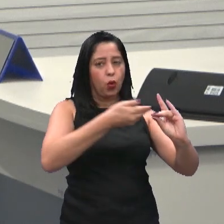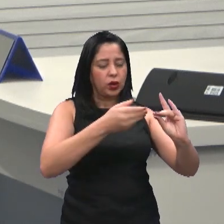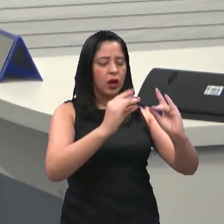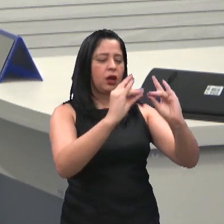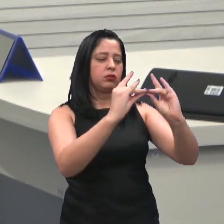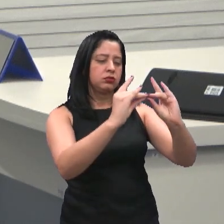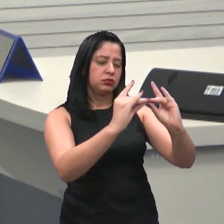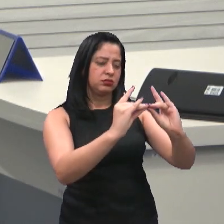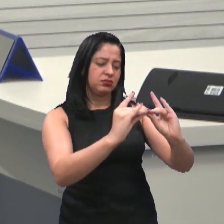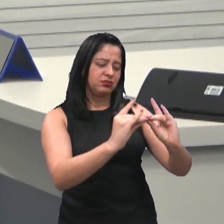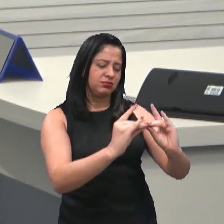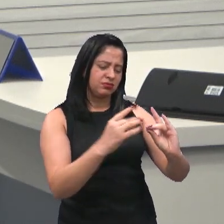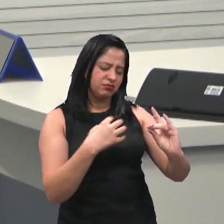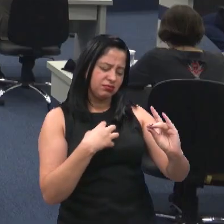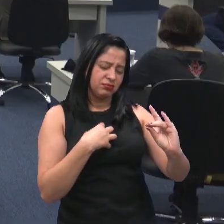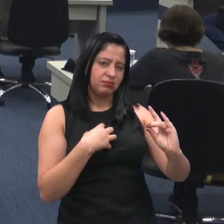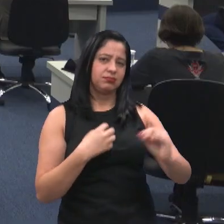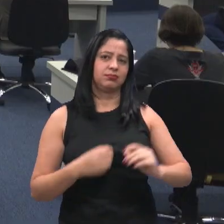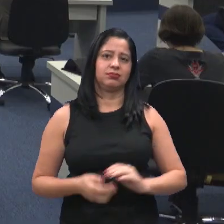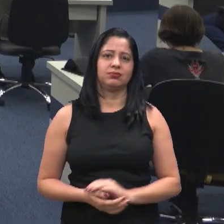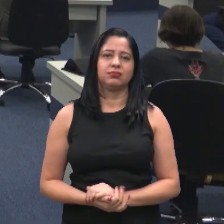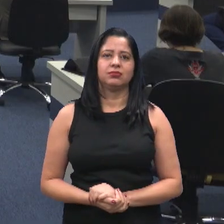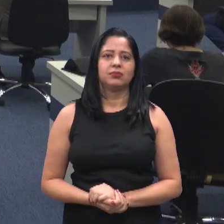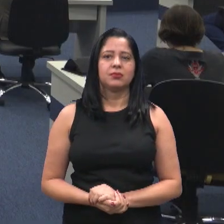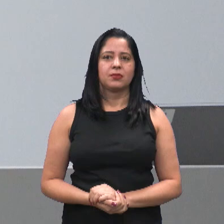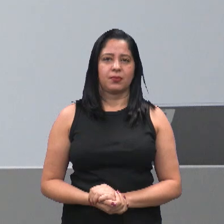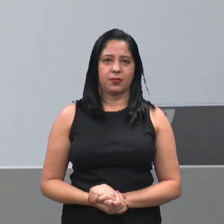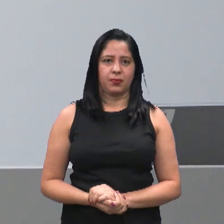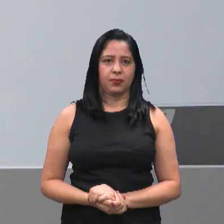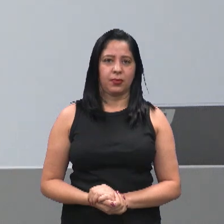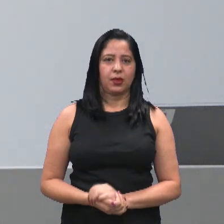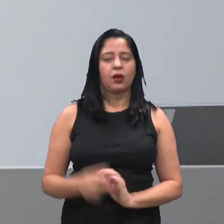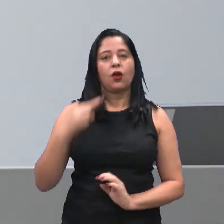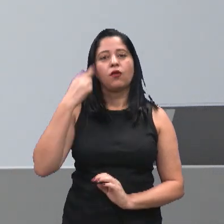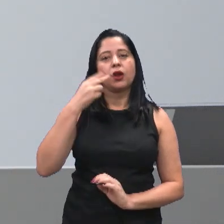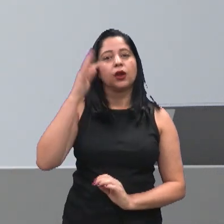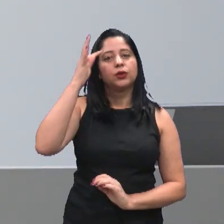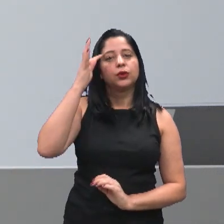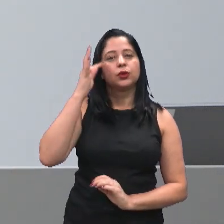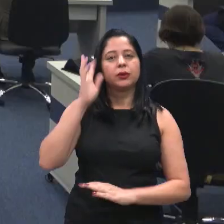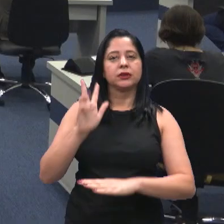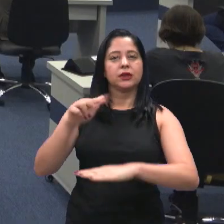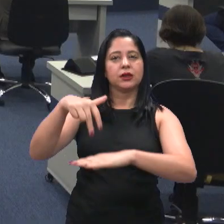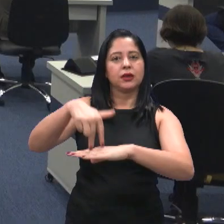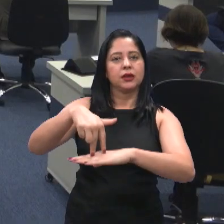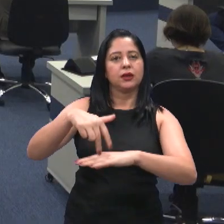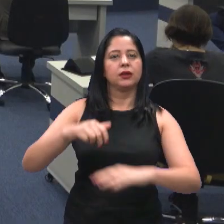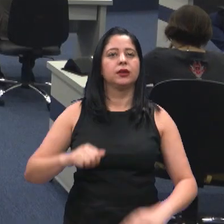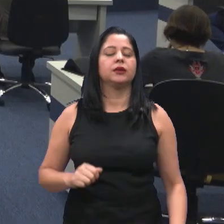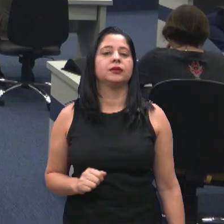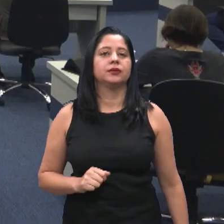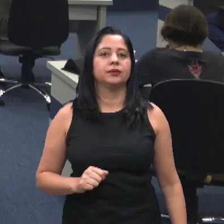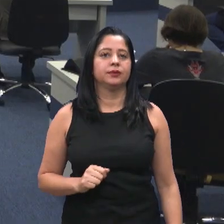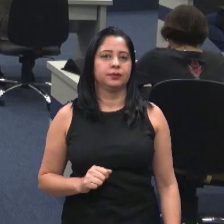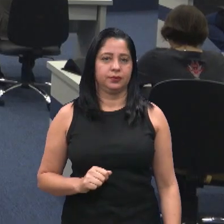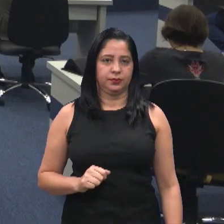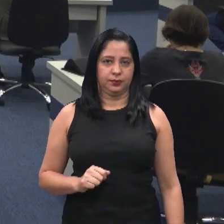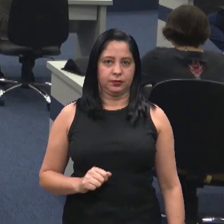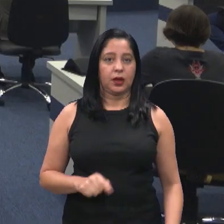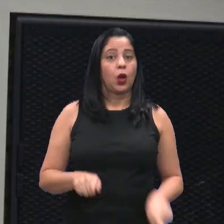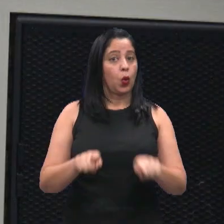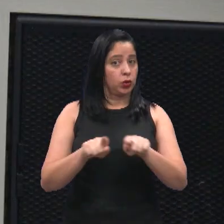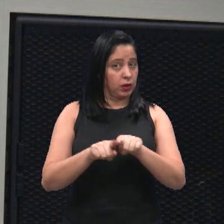perda dos seus entes queridos. Questão de ordem, o vereador Tomás Henrique. Senhor presidente, eu quero me